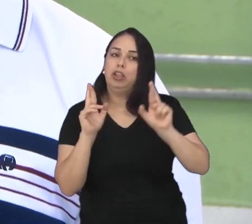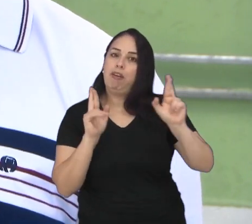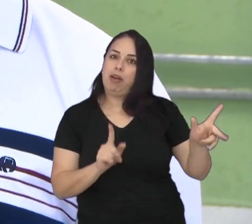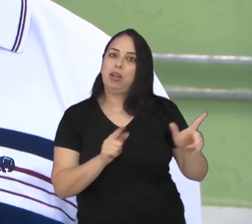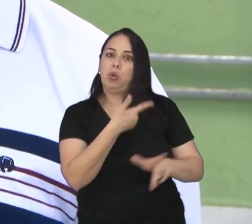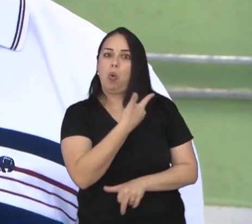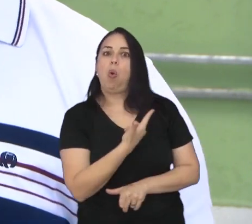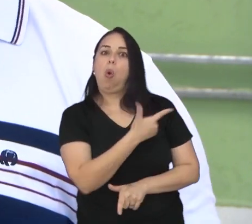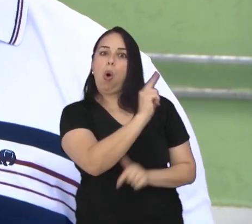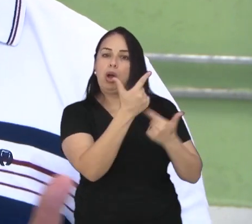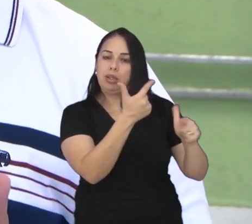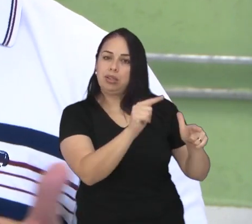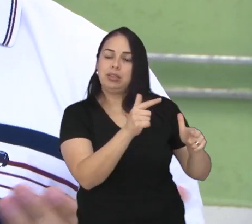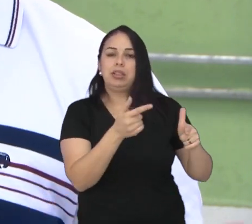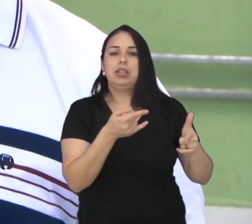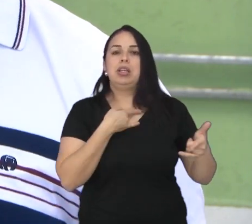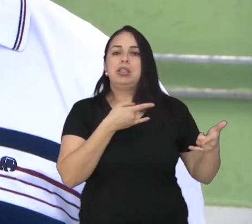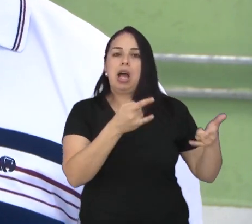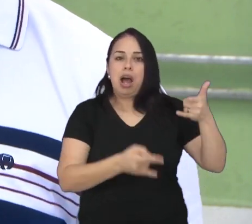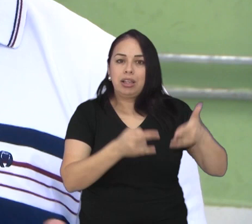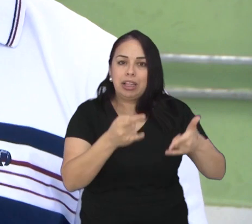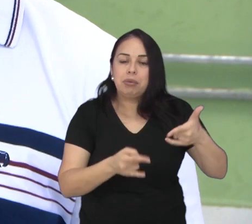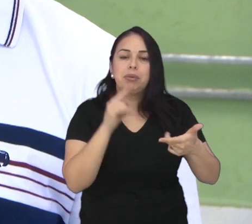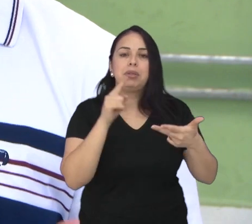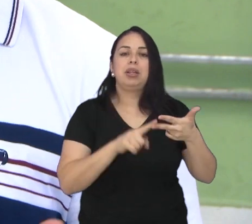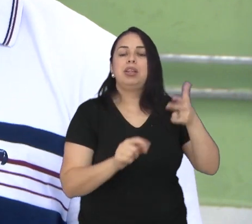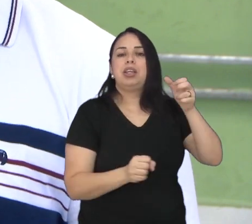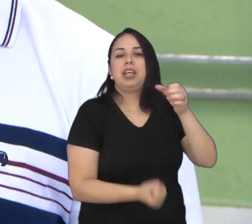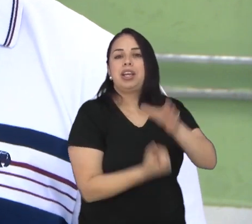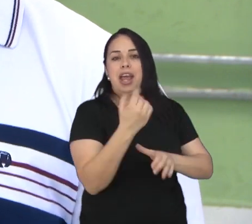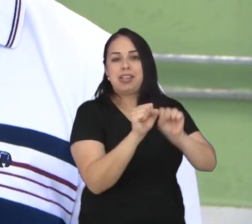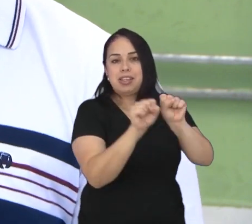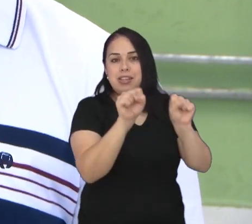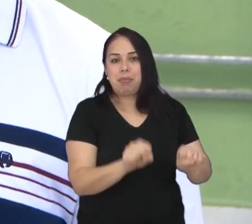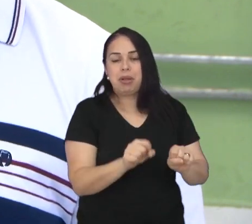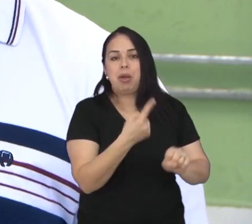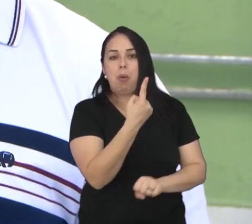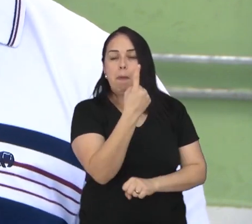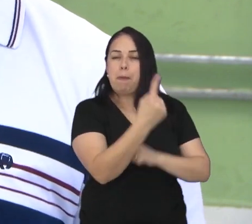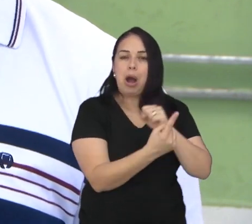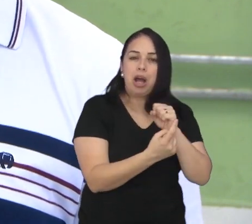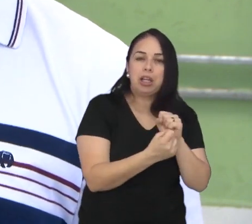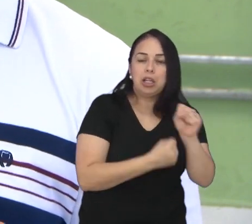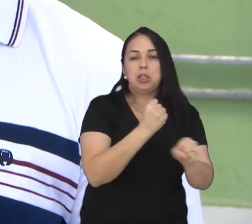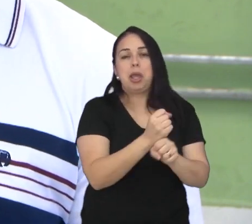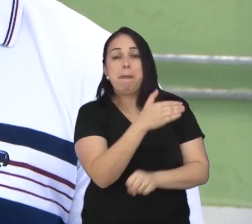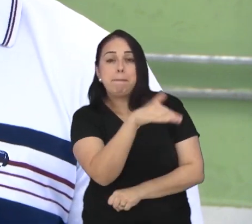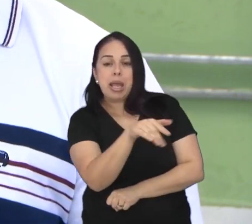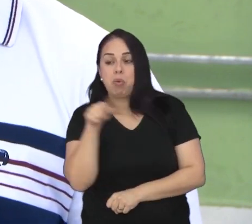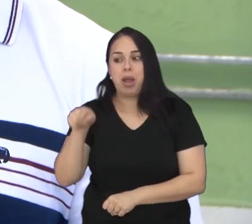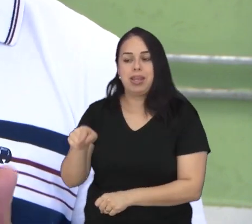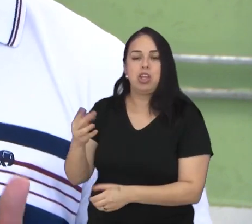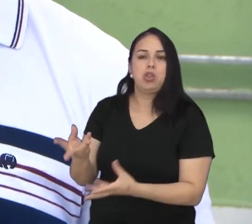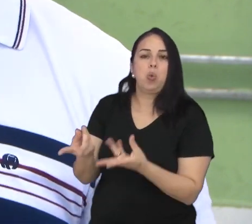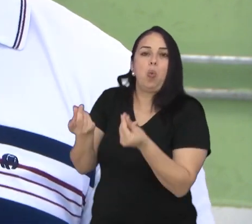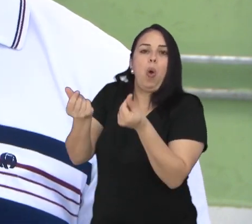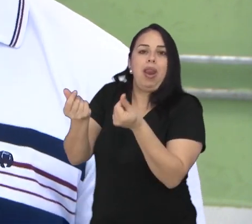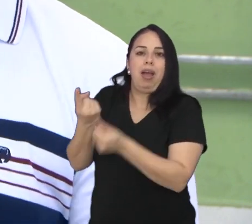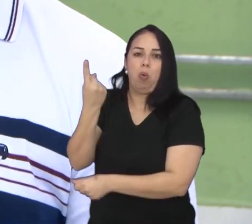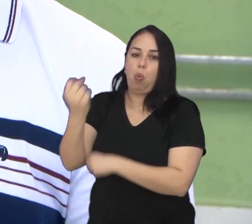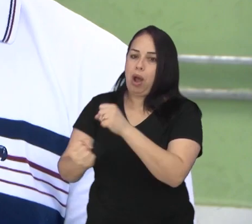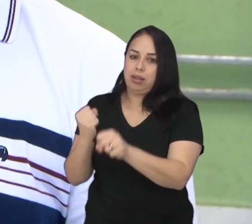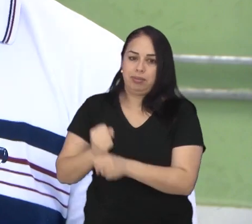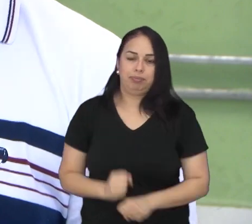Diferente dos outros, né? A automação, administração e desenvolvimento tem um período de 1 ano e meio de curso, e esse